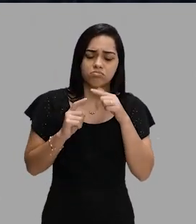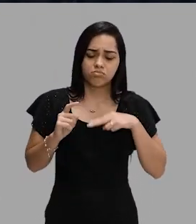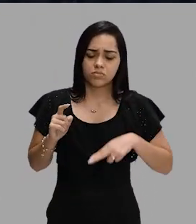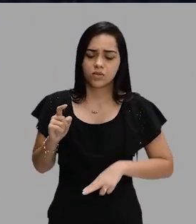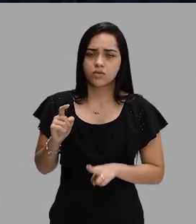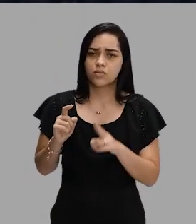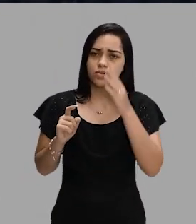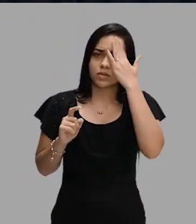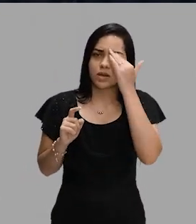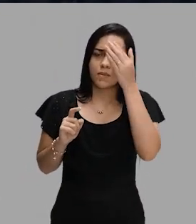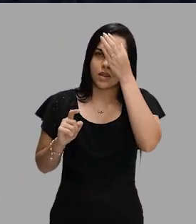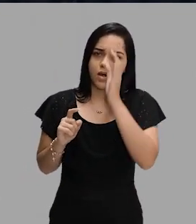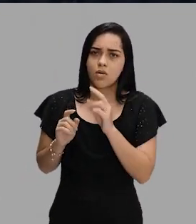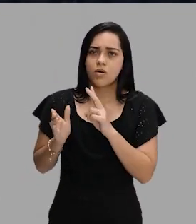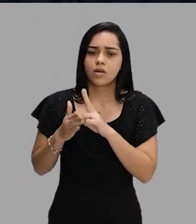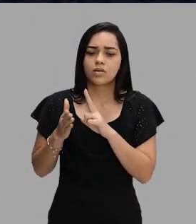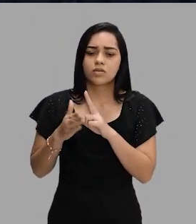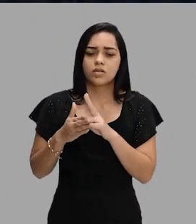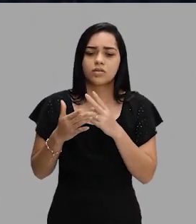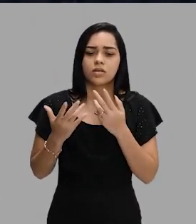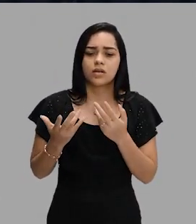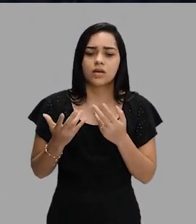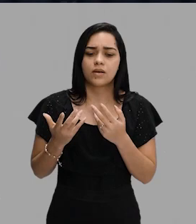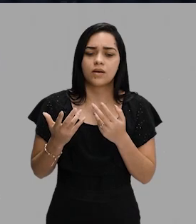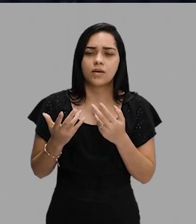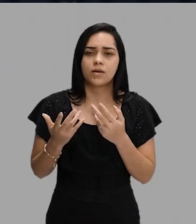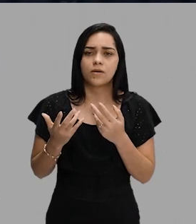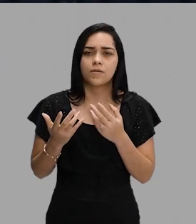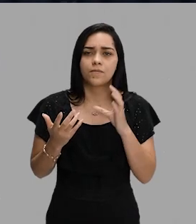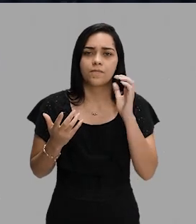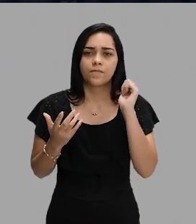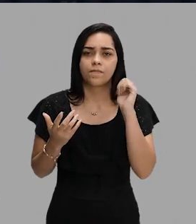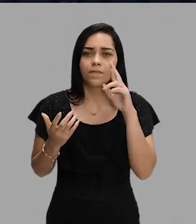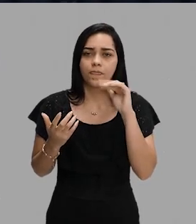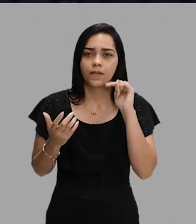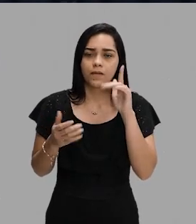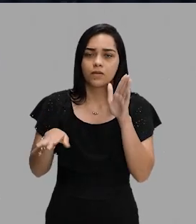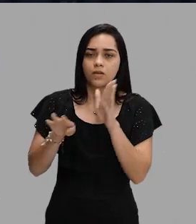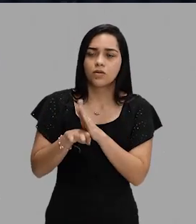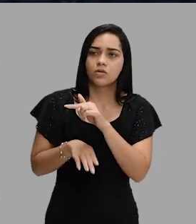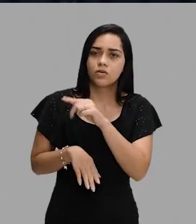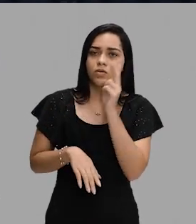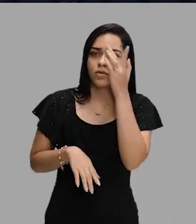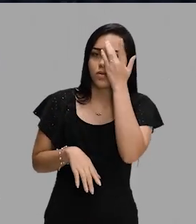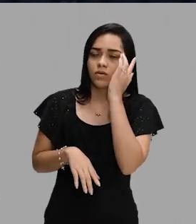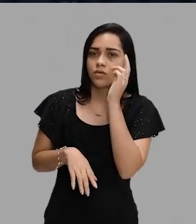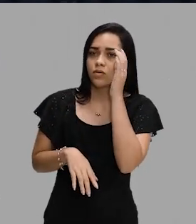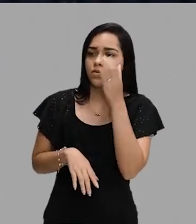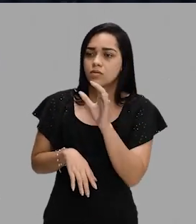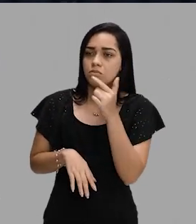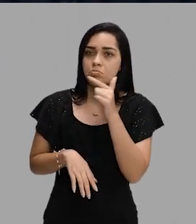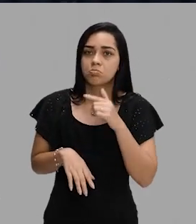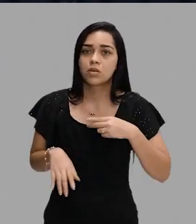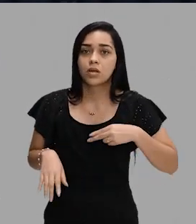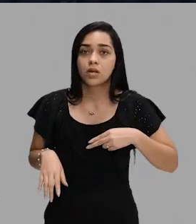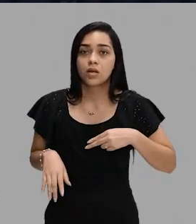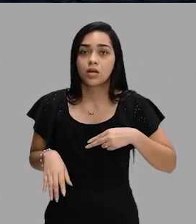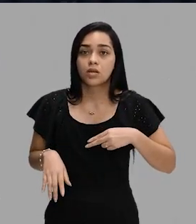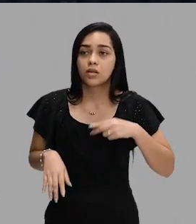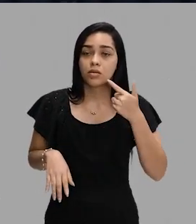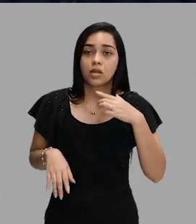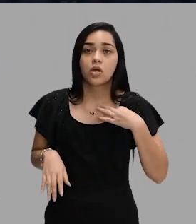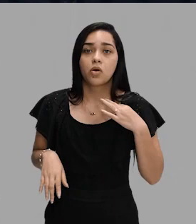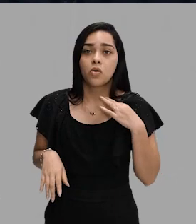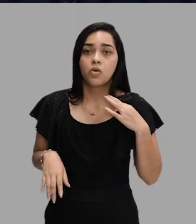sabe que na cultura indígena, quando Cabral chegou ao Brasil, os índios, pela sua cultura, estavam sem roupa. Isso foi relatado